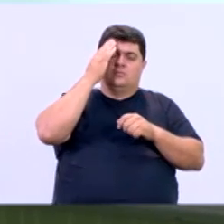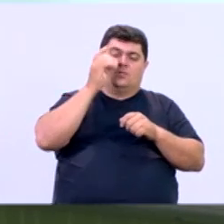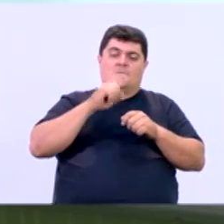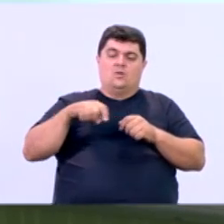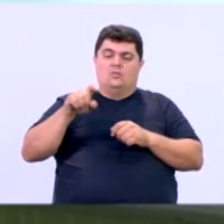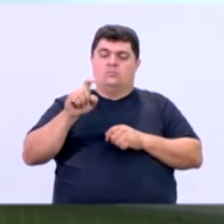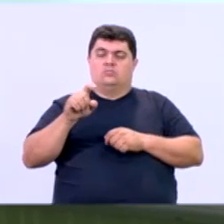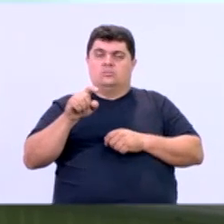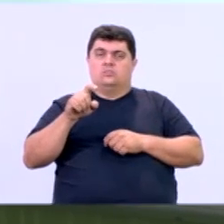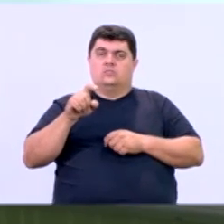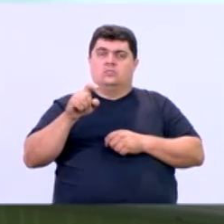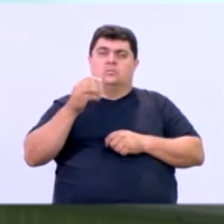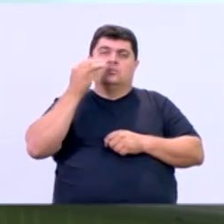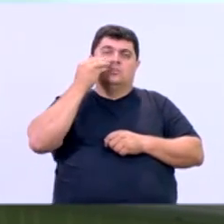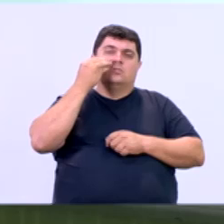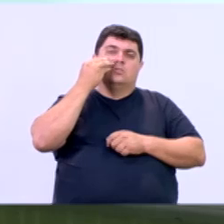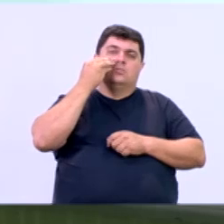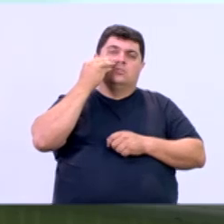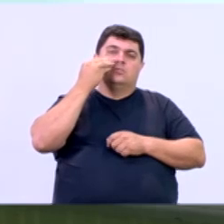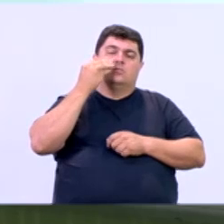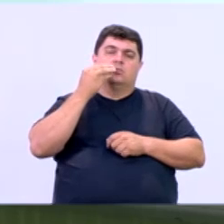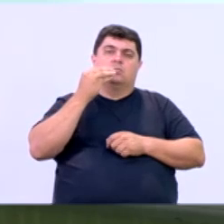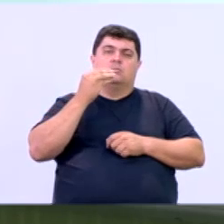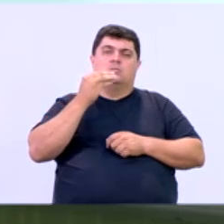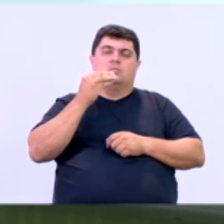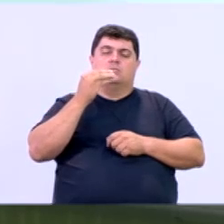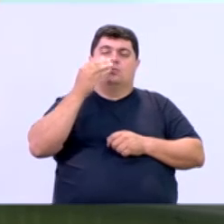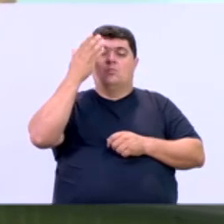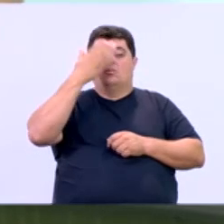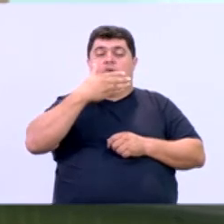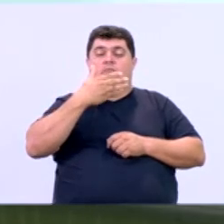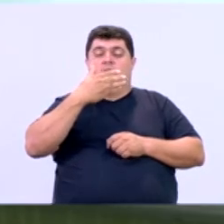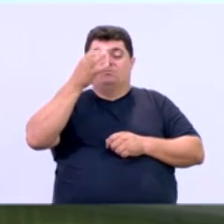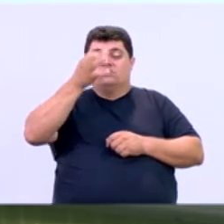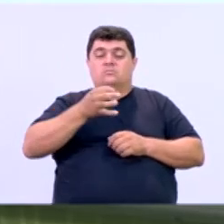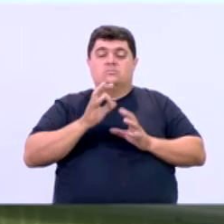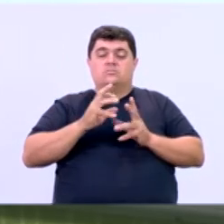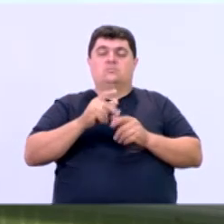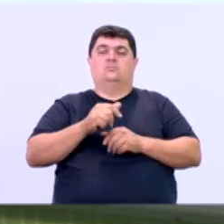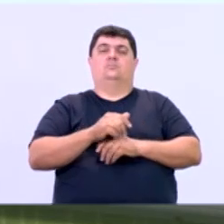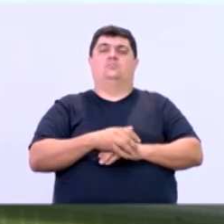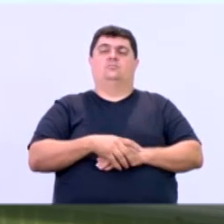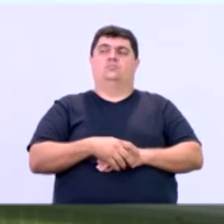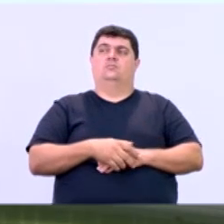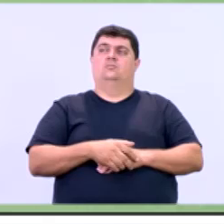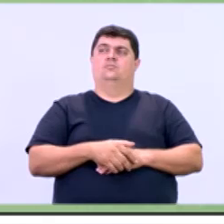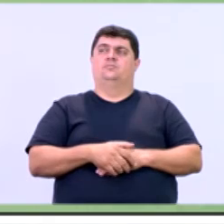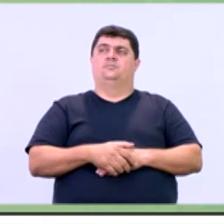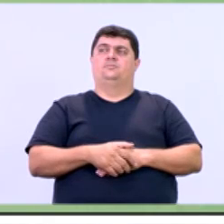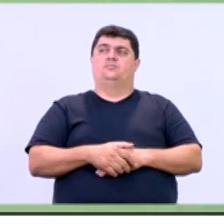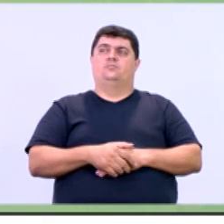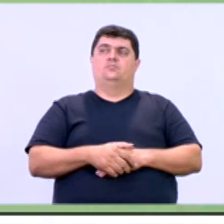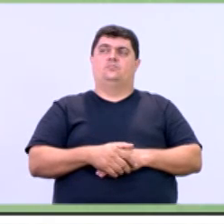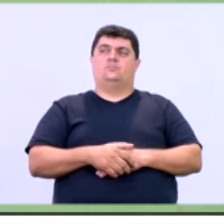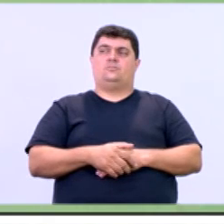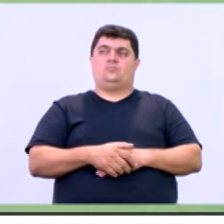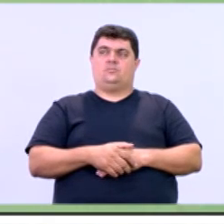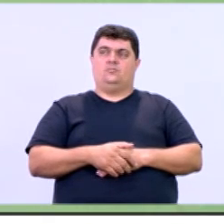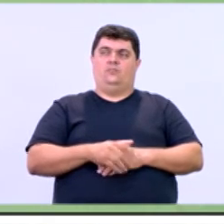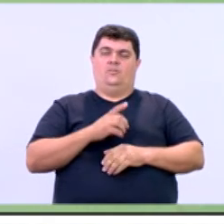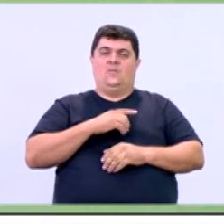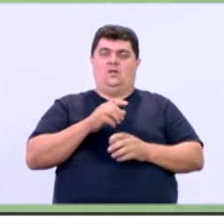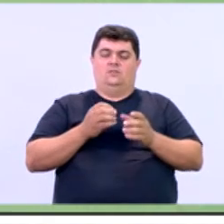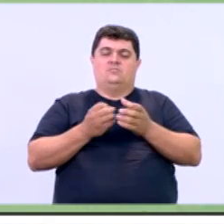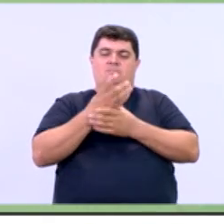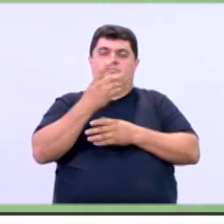botãozinho para submeter esse formulário ou para fazer uma validação, tá? Nosso exemplo aqui, nós criamos um